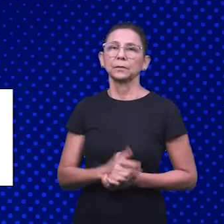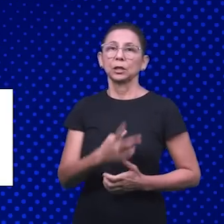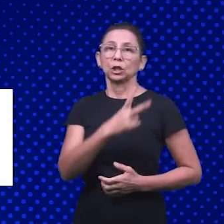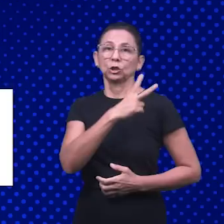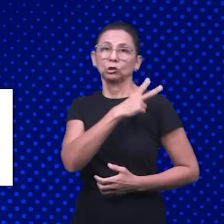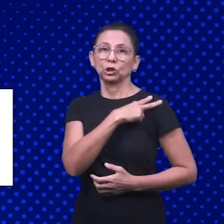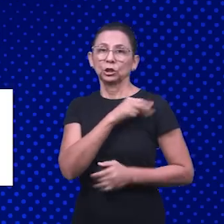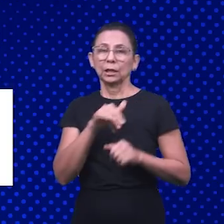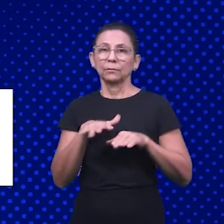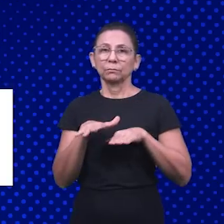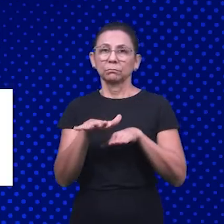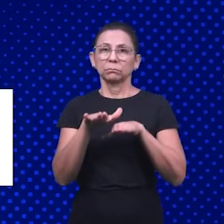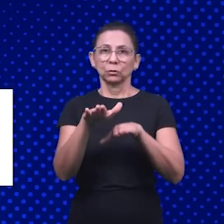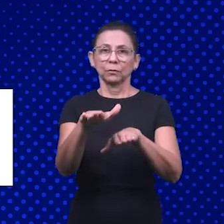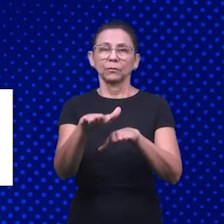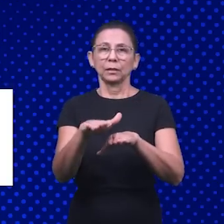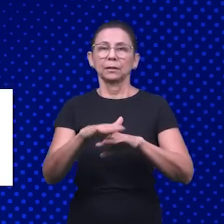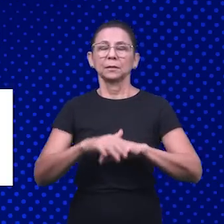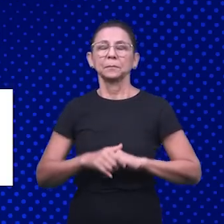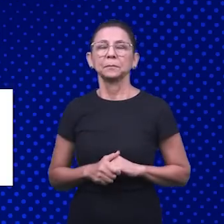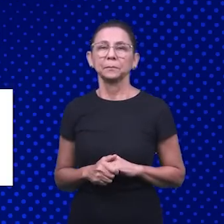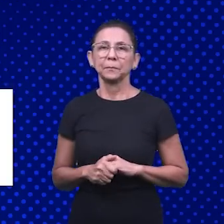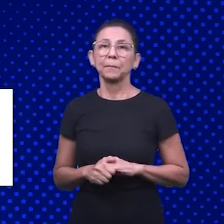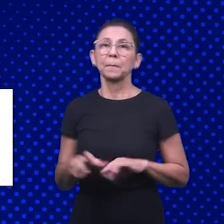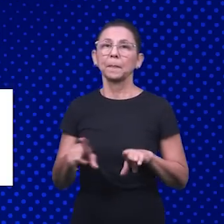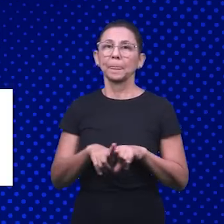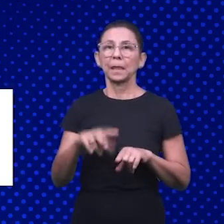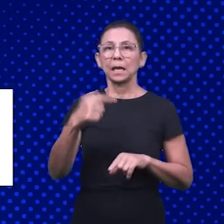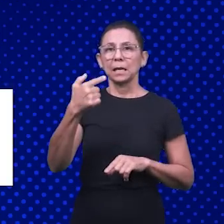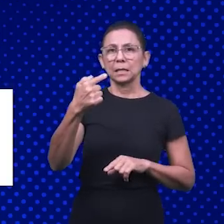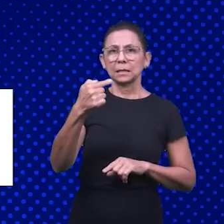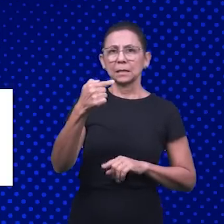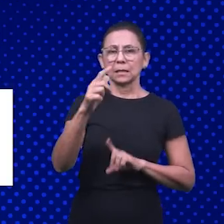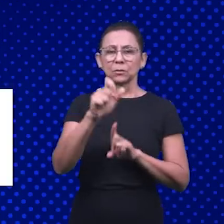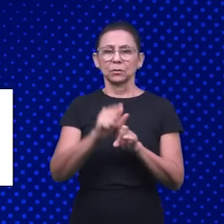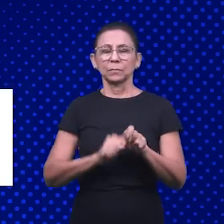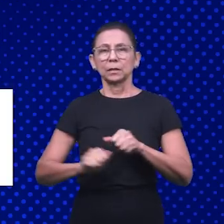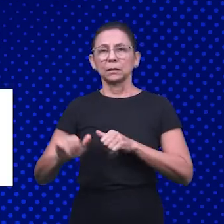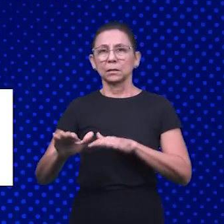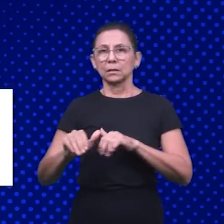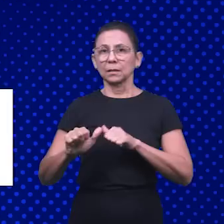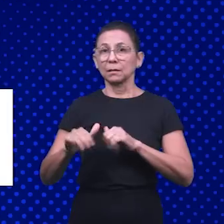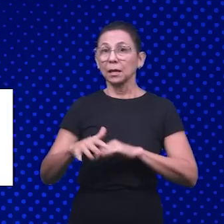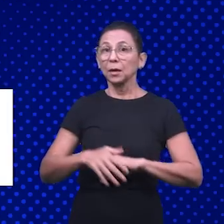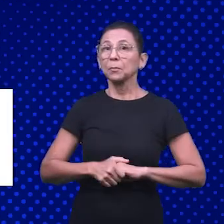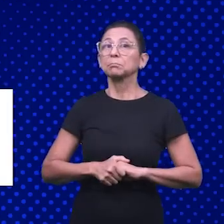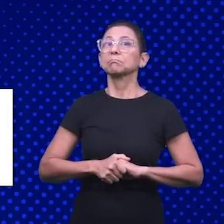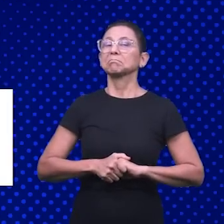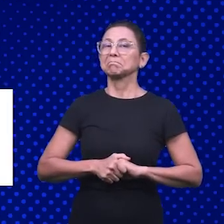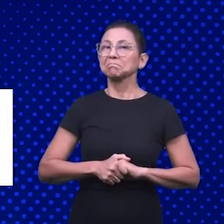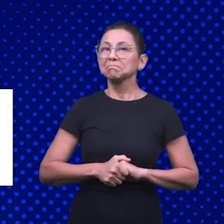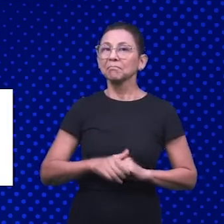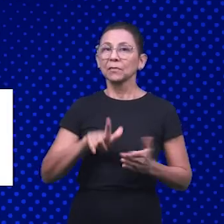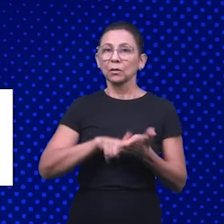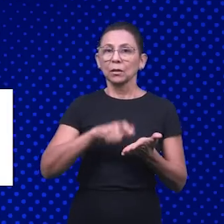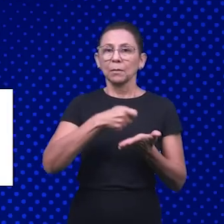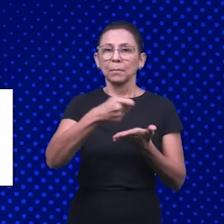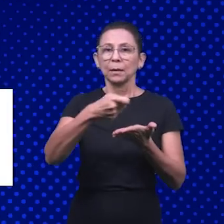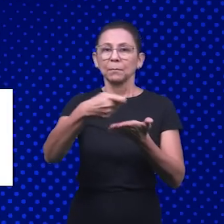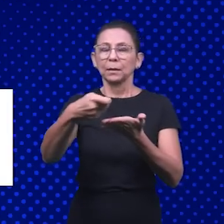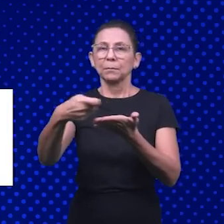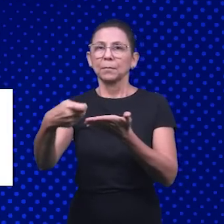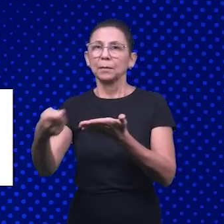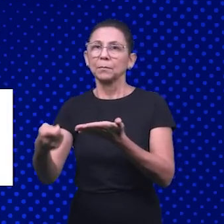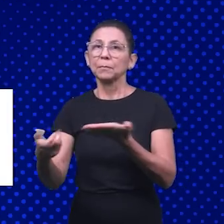rodagem. Na ICM 7 de setembro, o Senhor também abençoou a entrega dos convites e o Espírito Santo conduziu